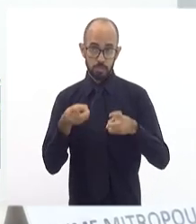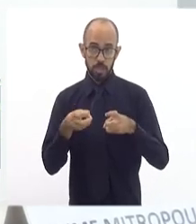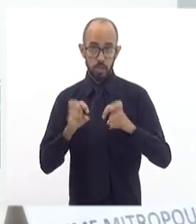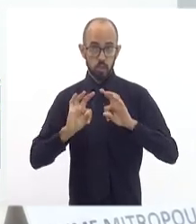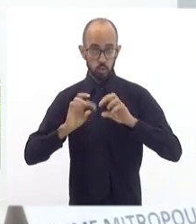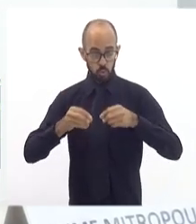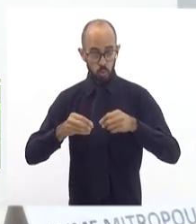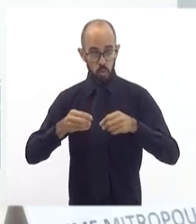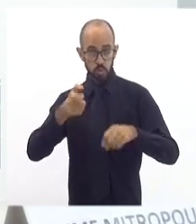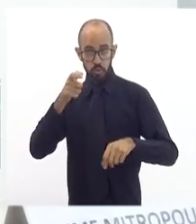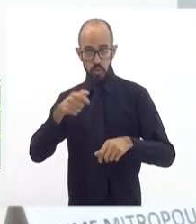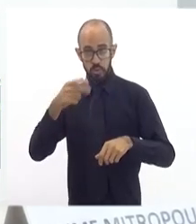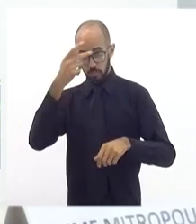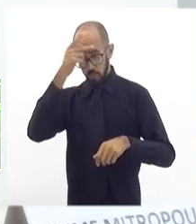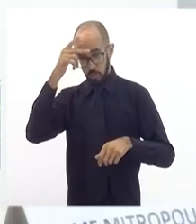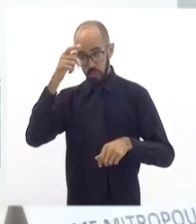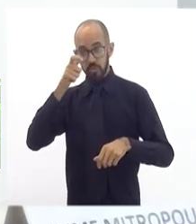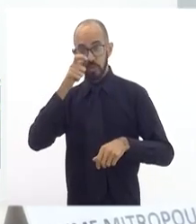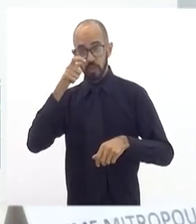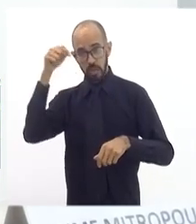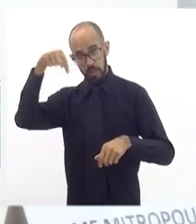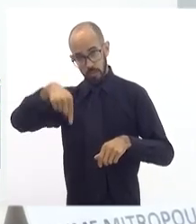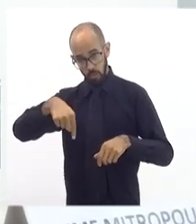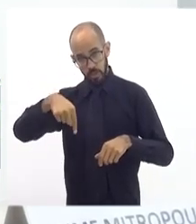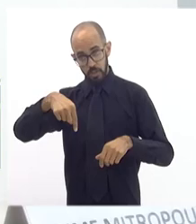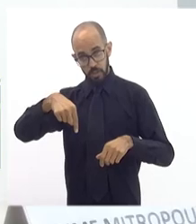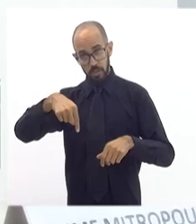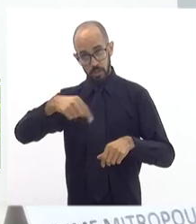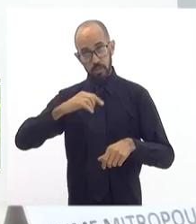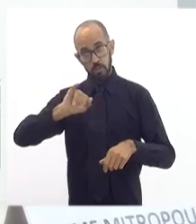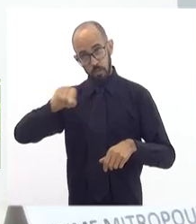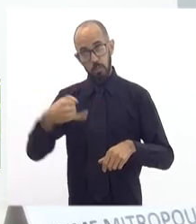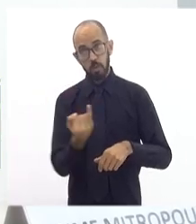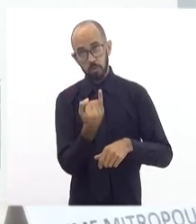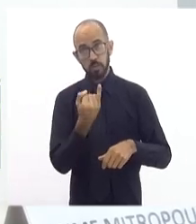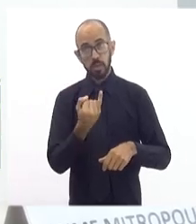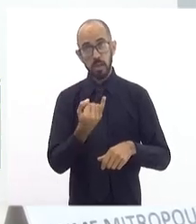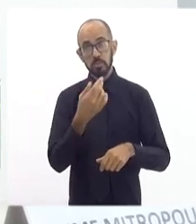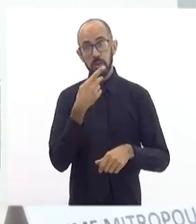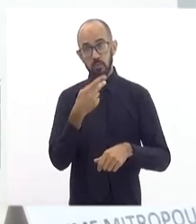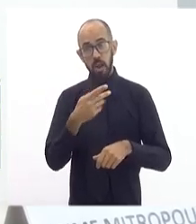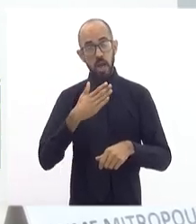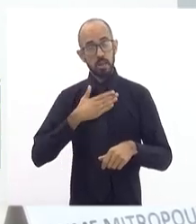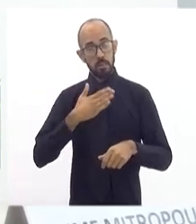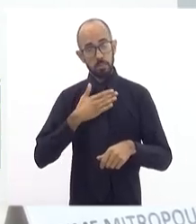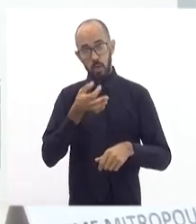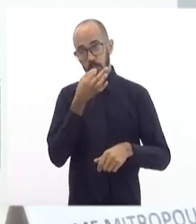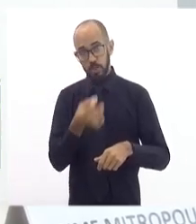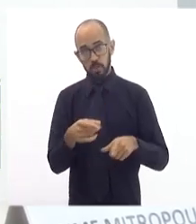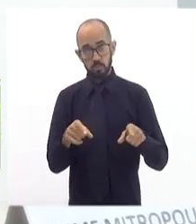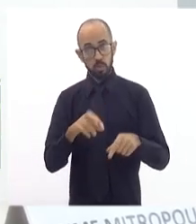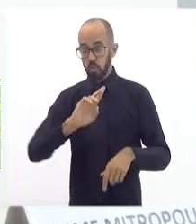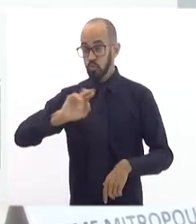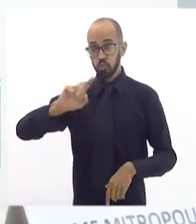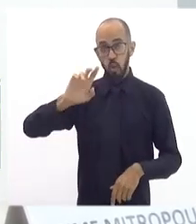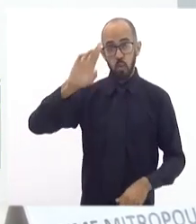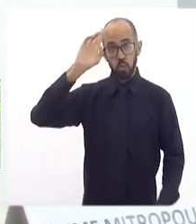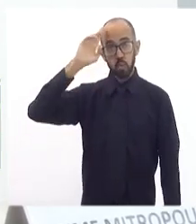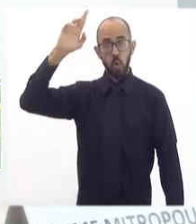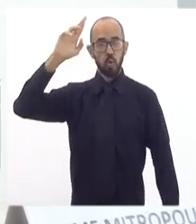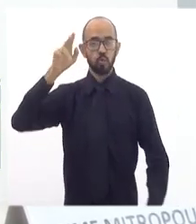as partes interessadas estarem aqui creio eu que é uma boa oportunidade também para externar o meu ponto de vista não sou o dono da verdade